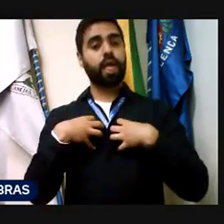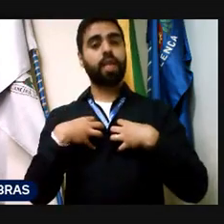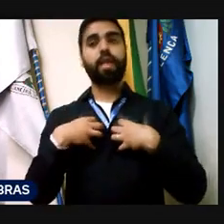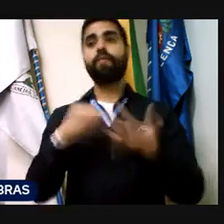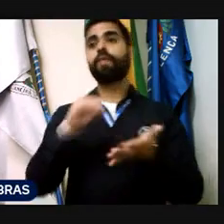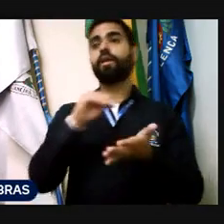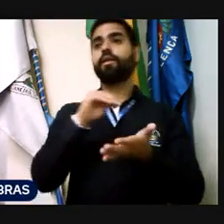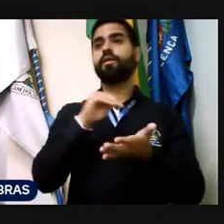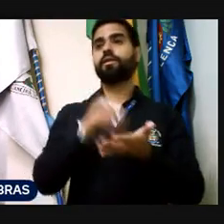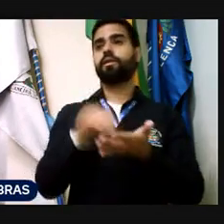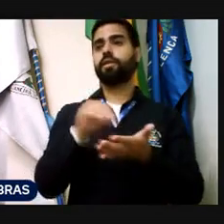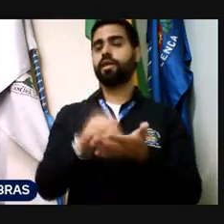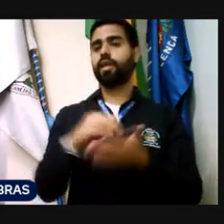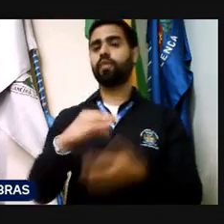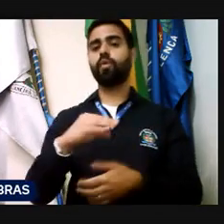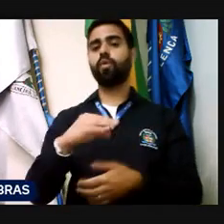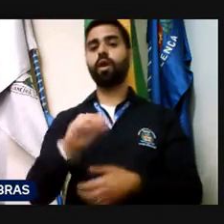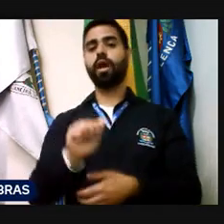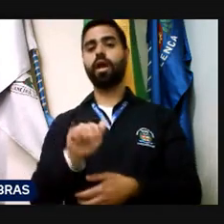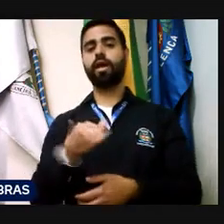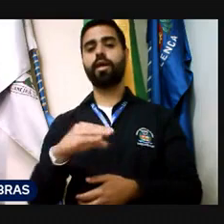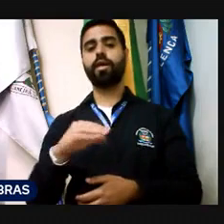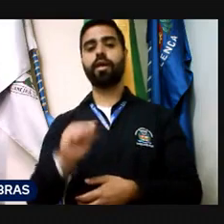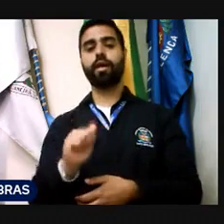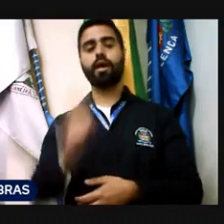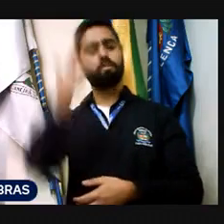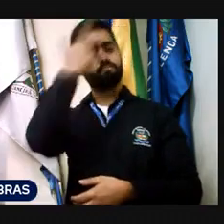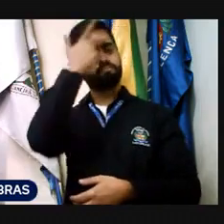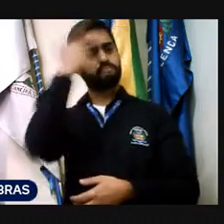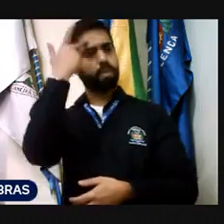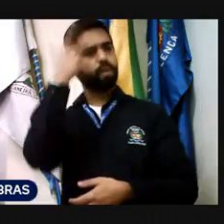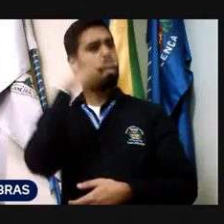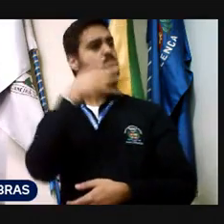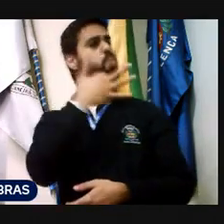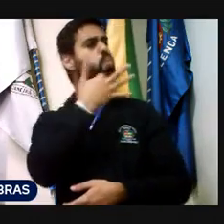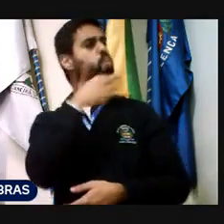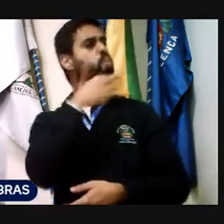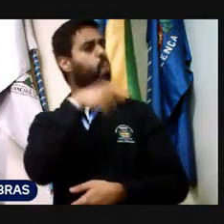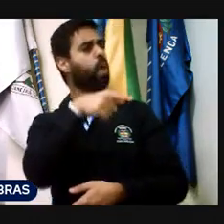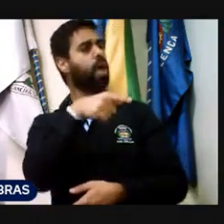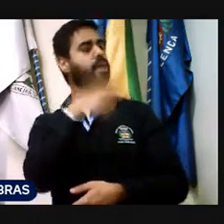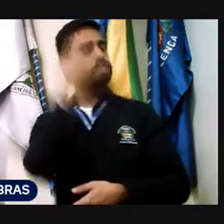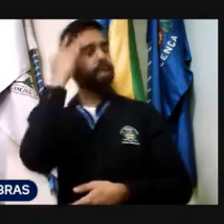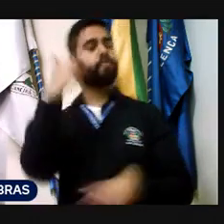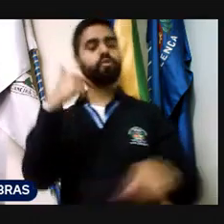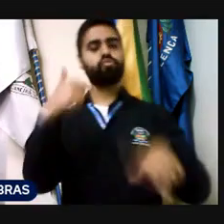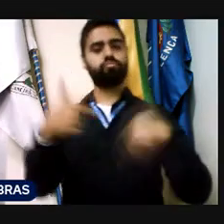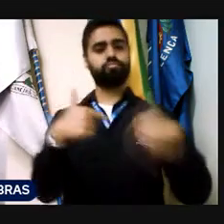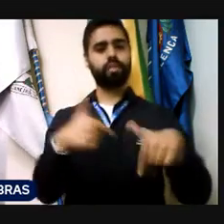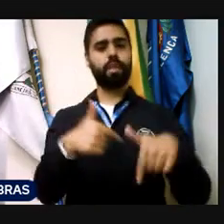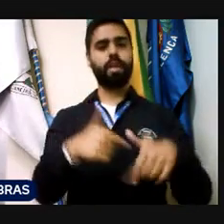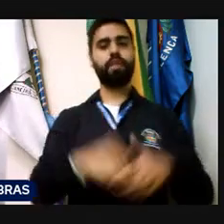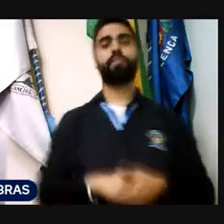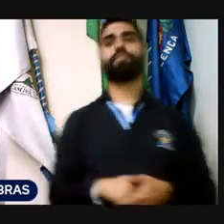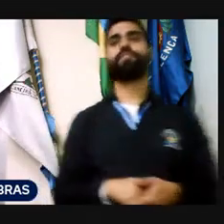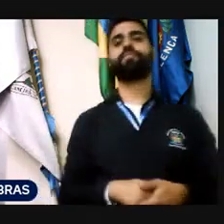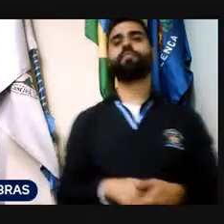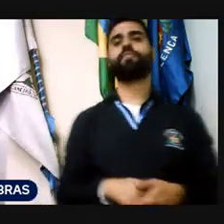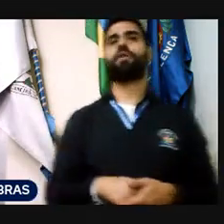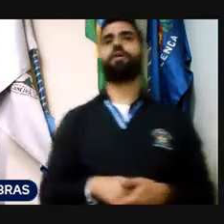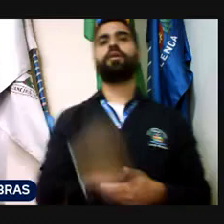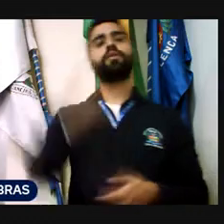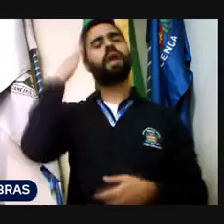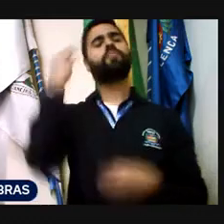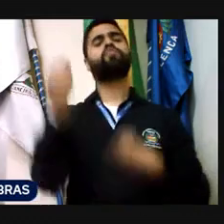secretário de Serviço Público, Caíca, que é uma pessoa que quem conhece seu trabalho, conhece a sua maneira,